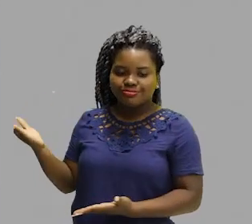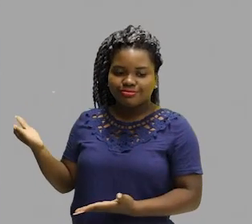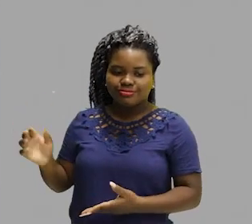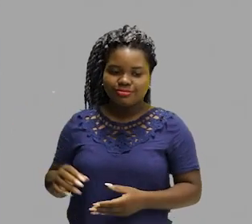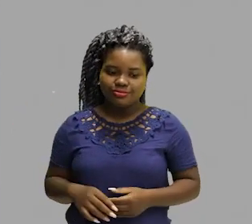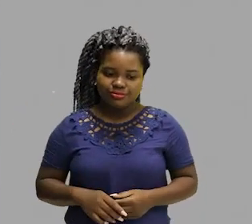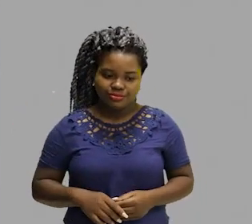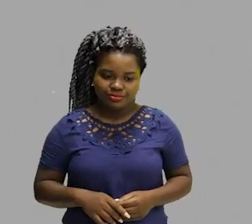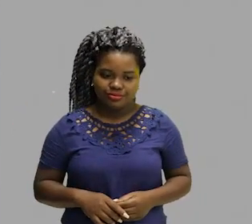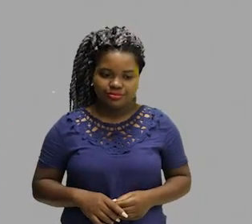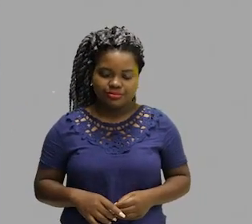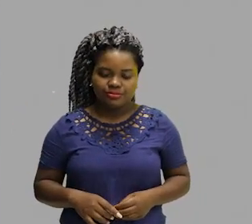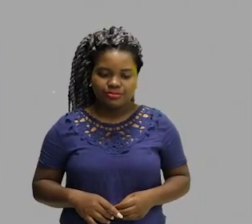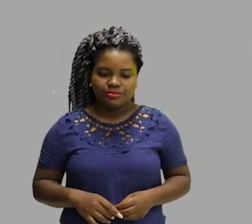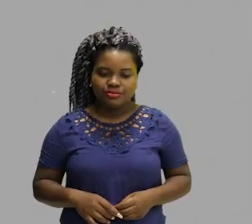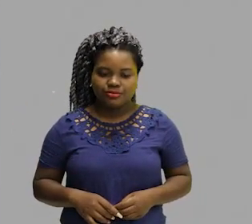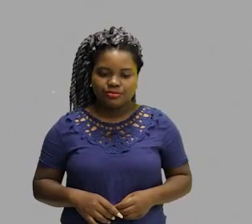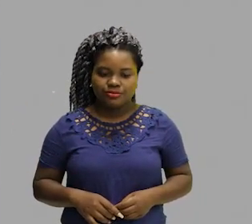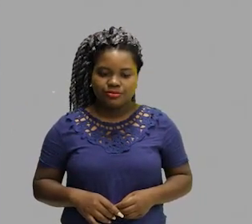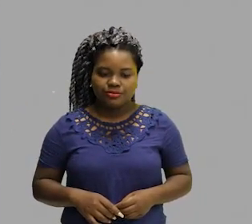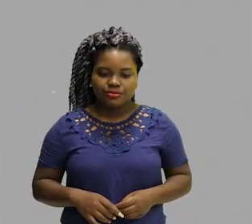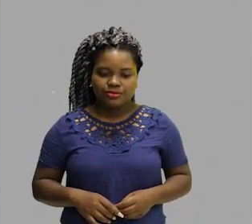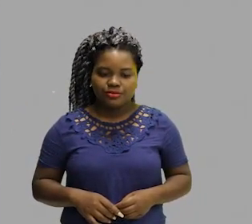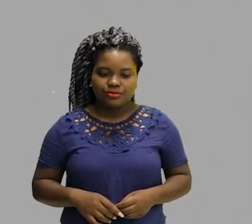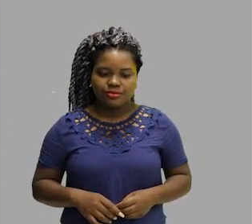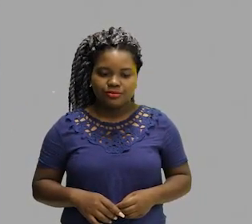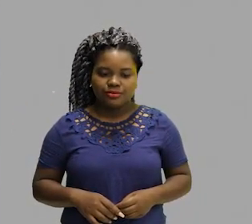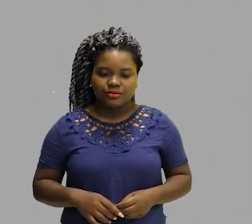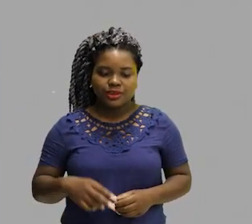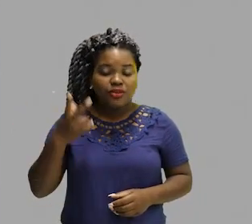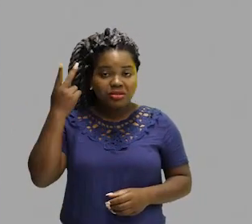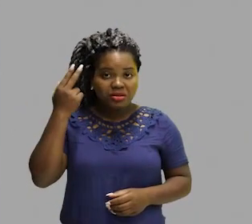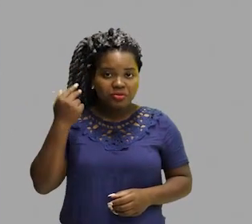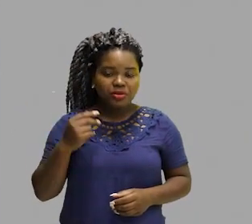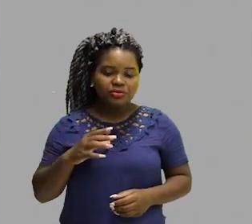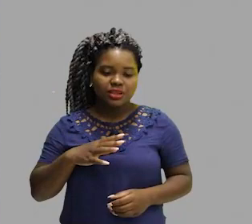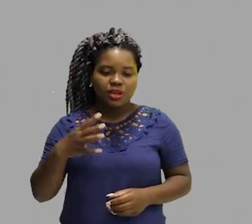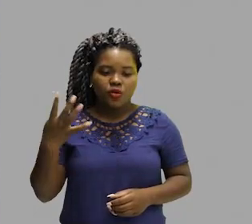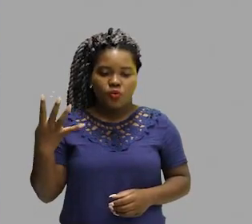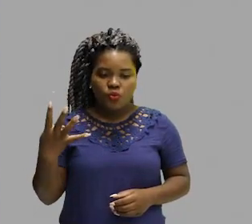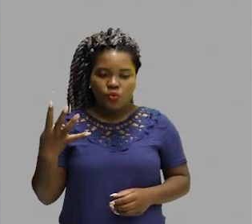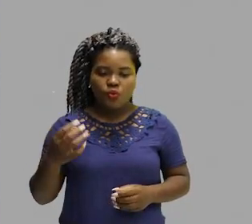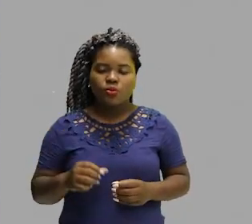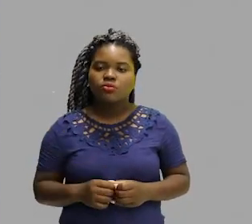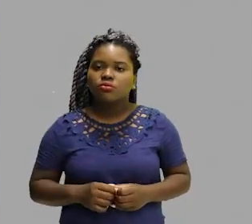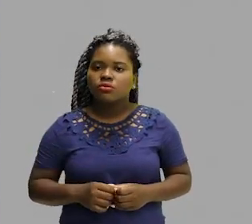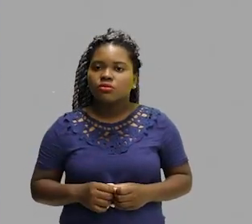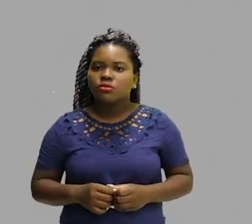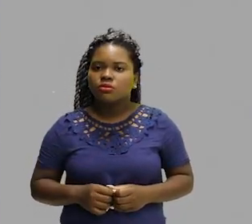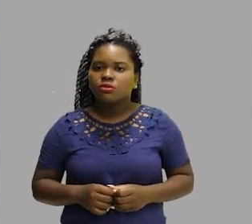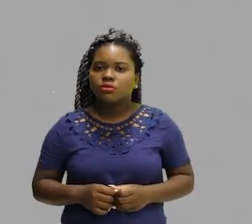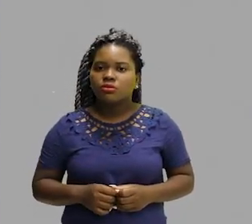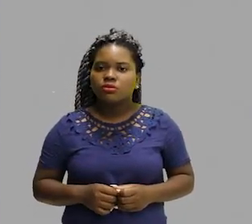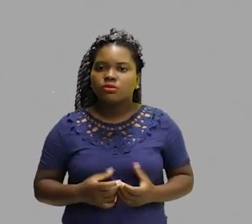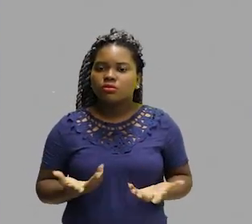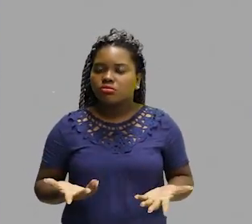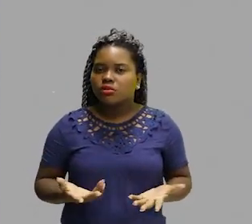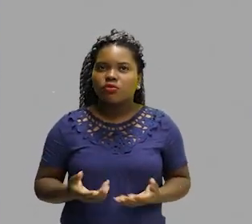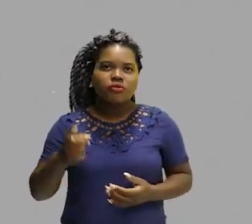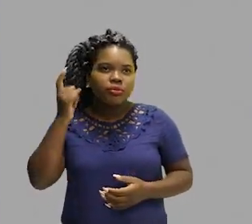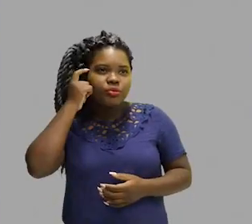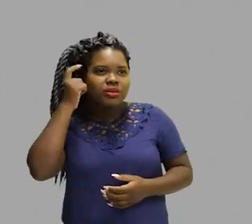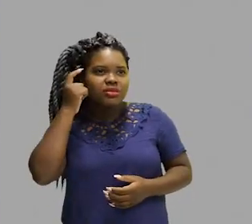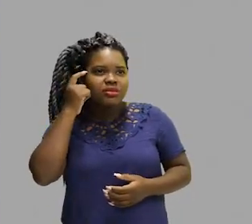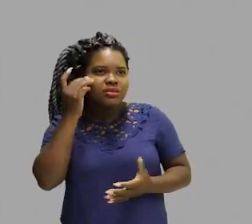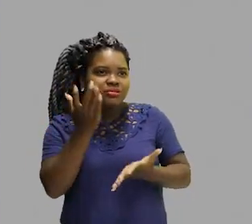dores, né? Então, aqui essa divisão é normal, tá? Vamos supor que termina em vogal e começa em